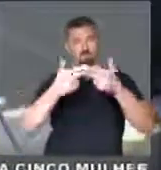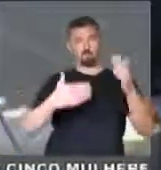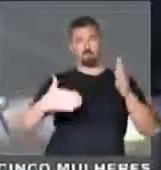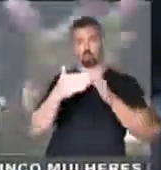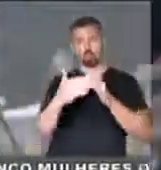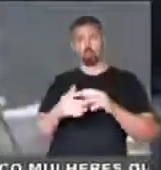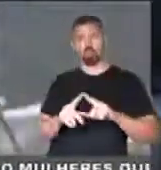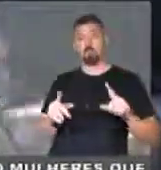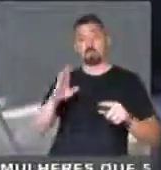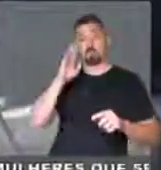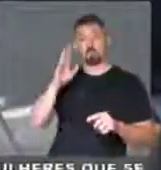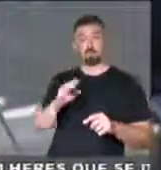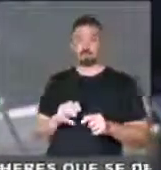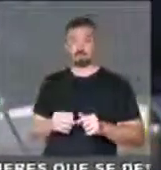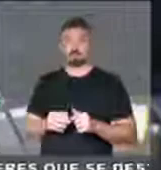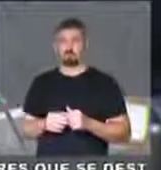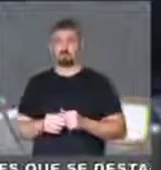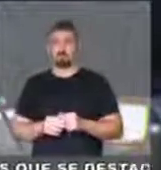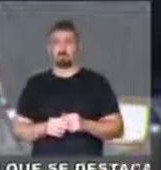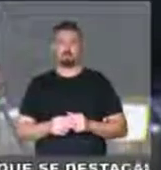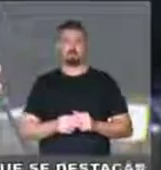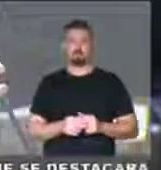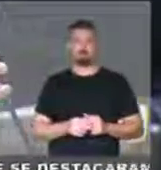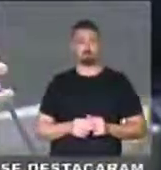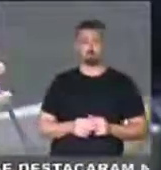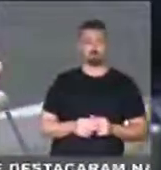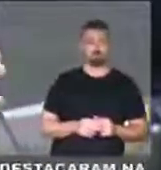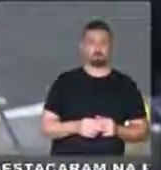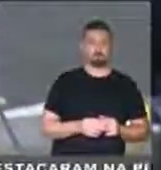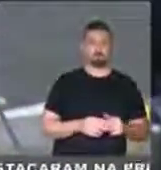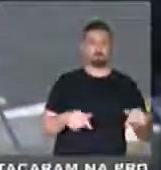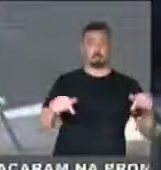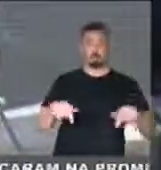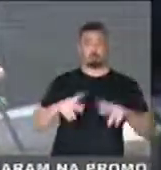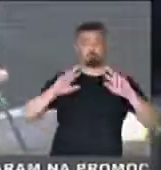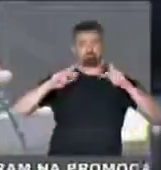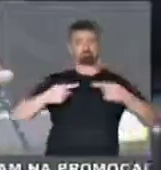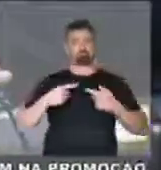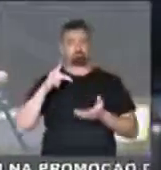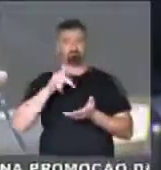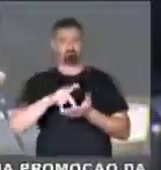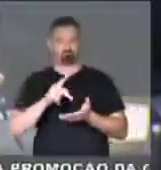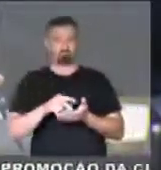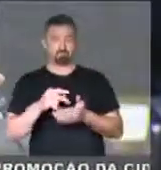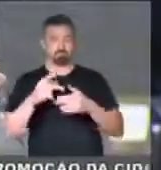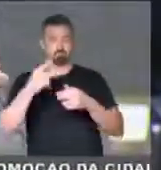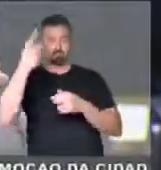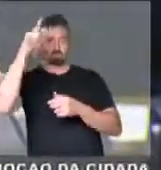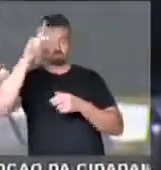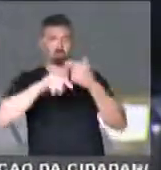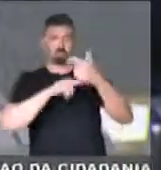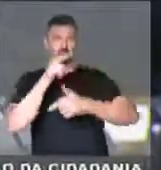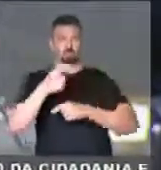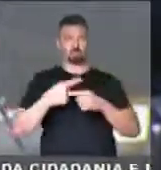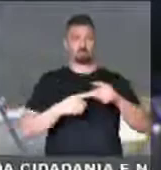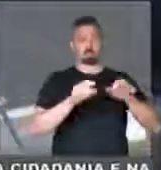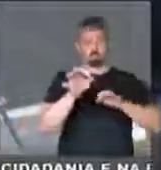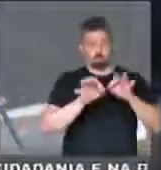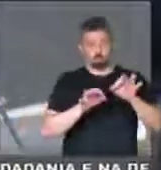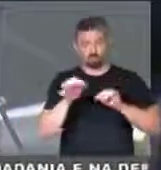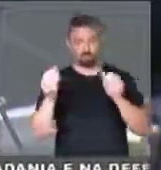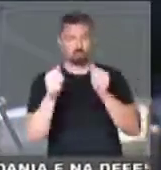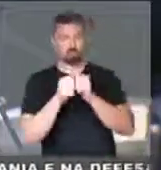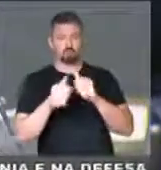avaliação. Mais do que isso, eu queria fazer aqui o nosso reconhecimento ao vosso trabalho pela